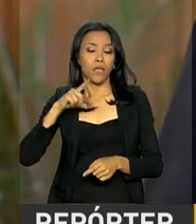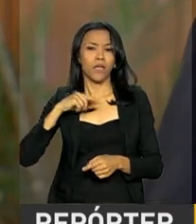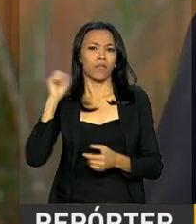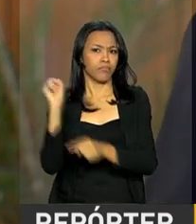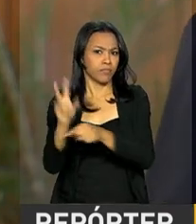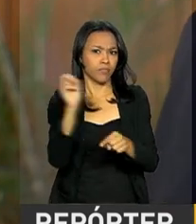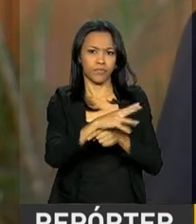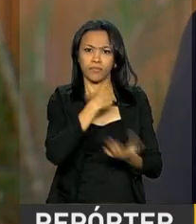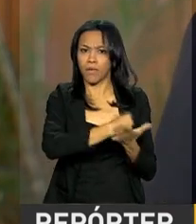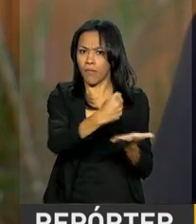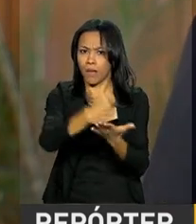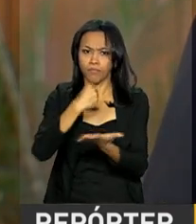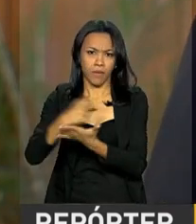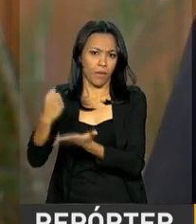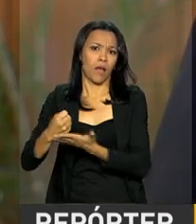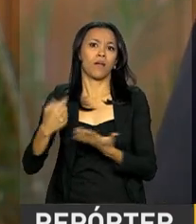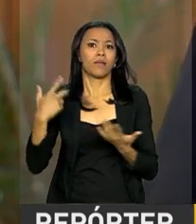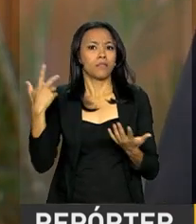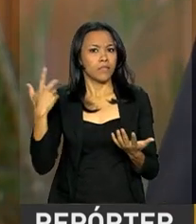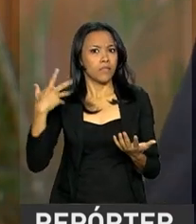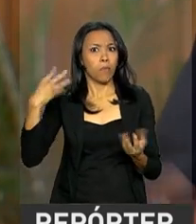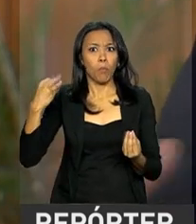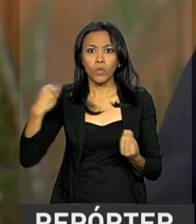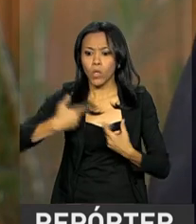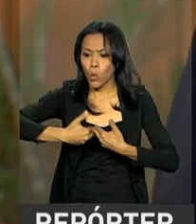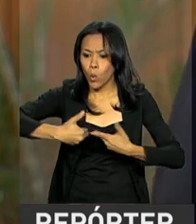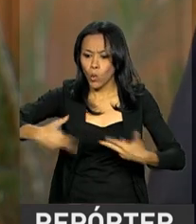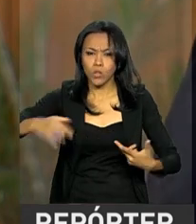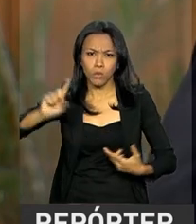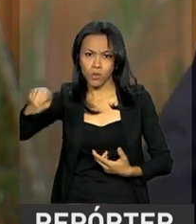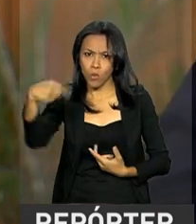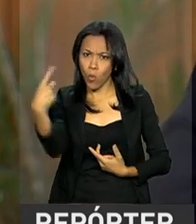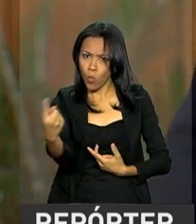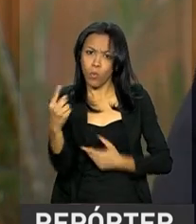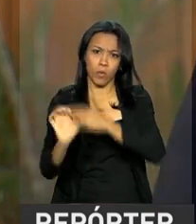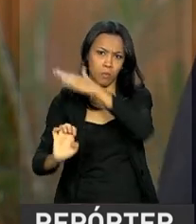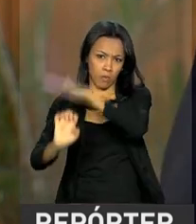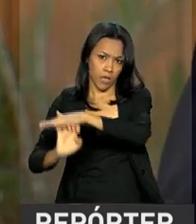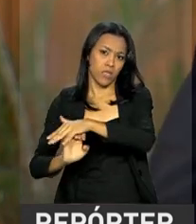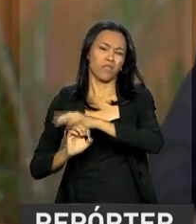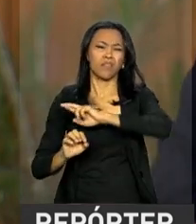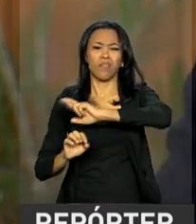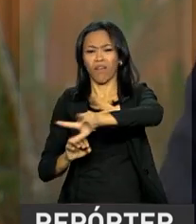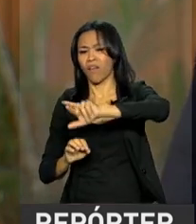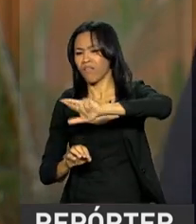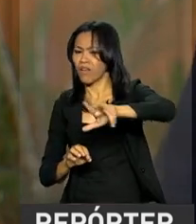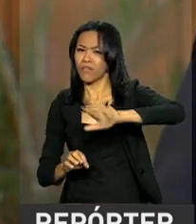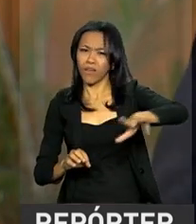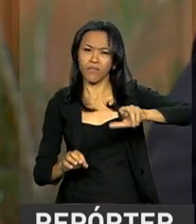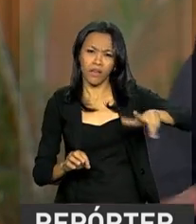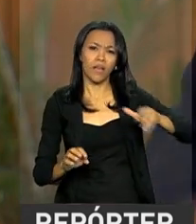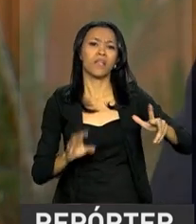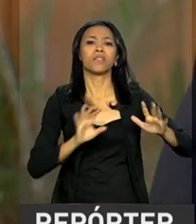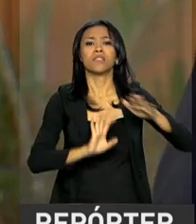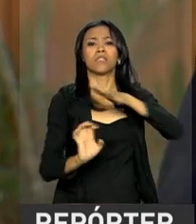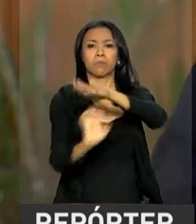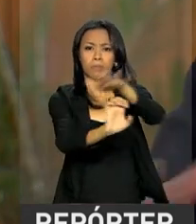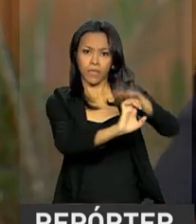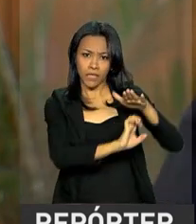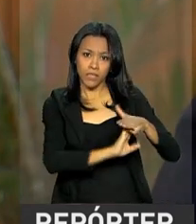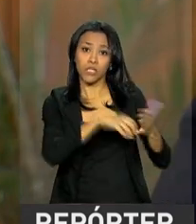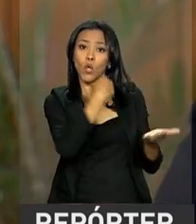produção é extremamente complexa. Ela não é só a Petrobras, são várias empresas, empresas grandes, que